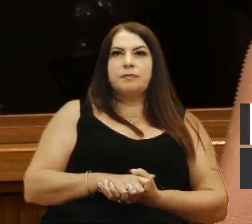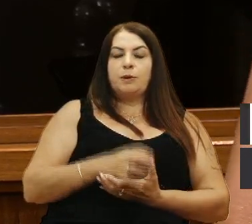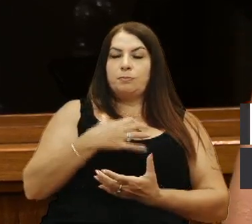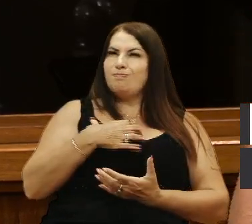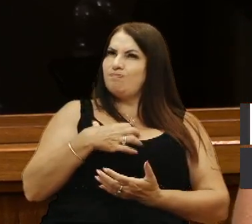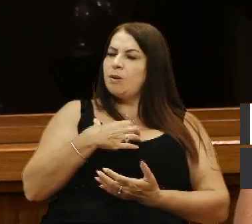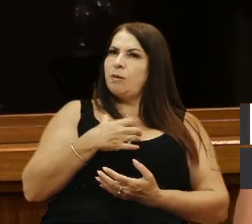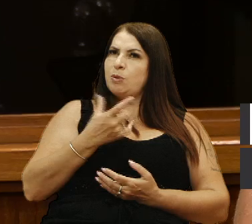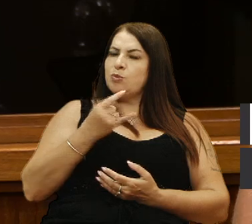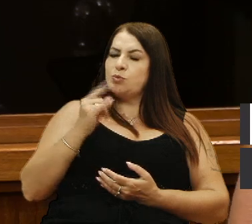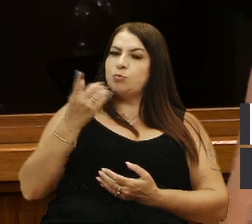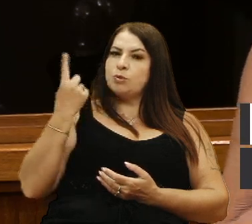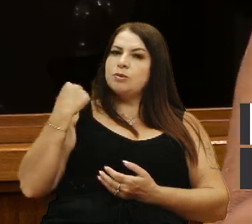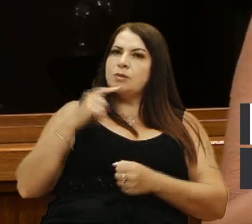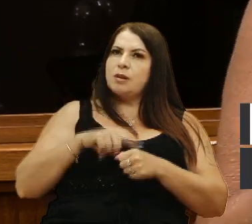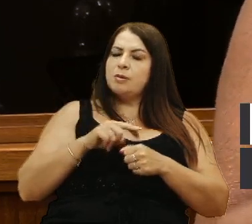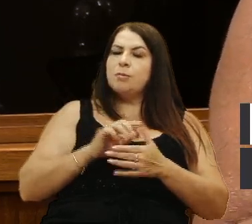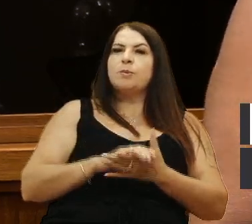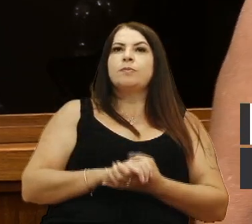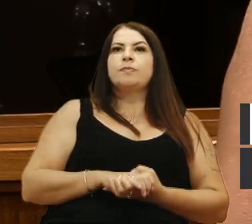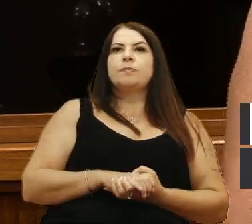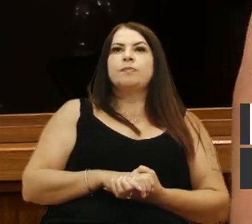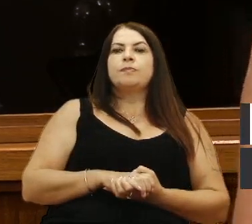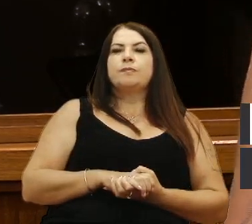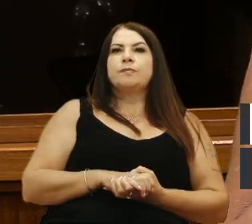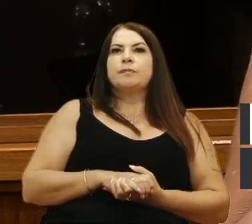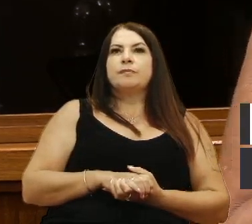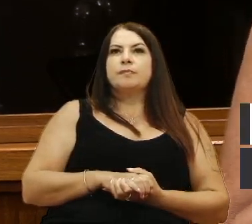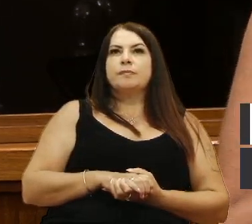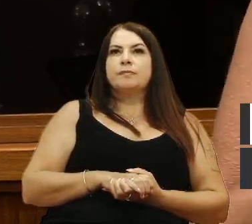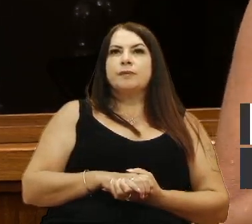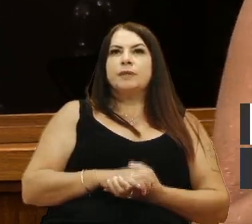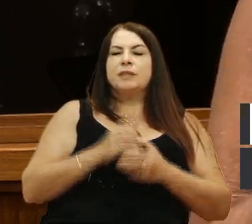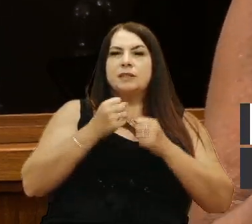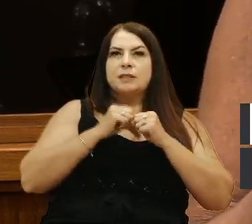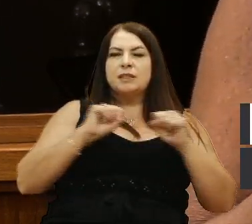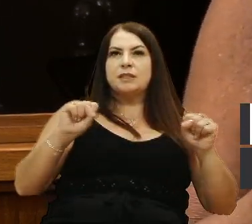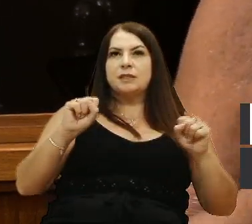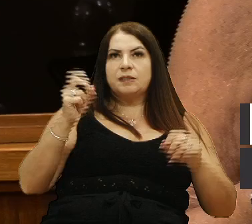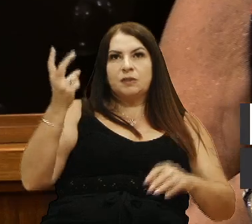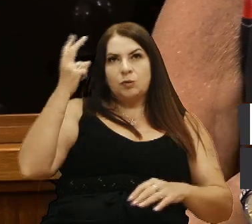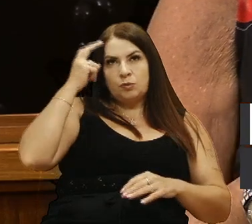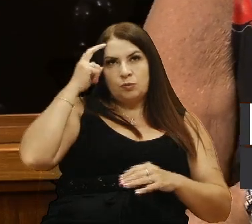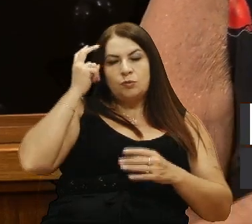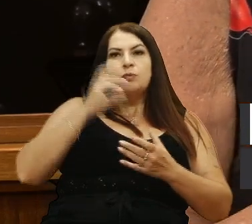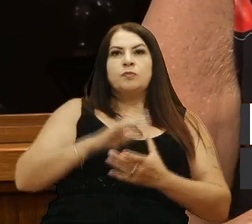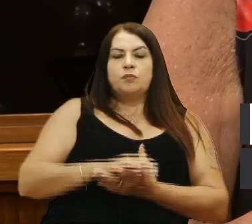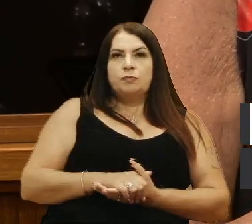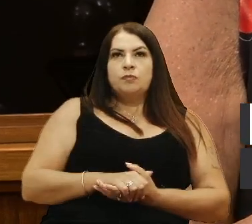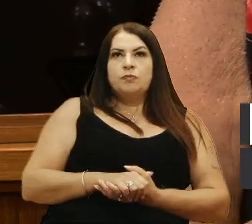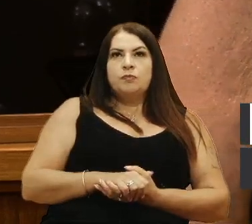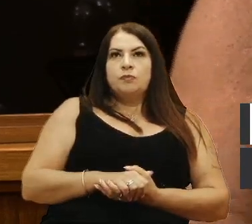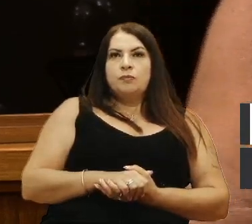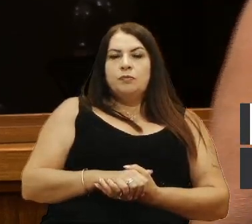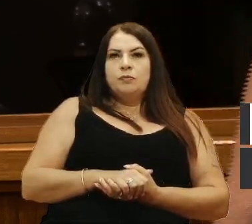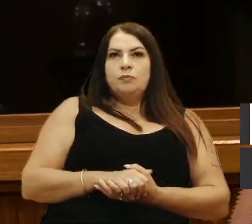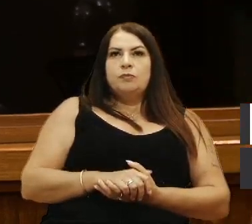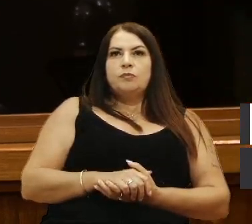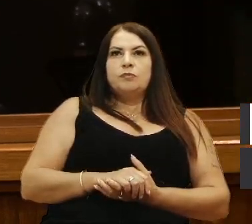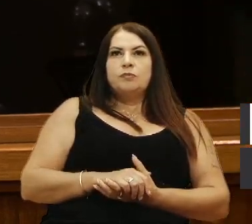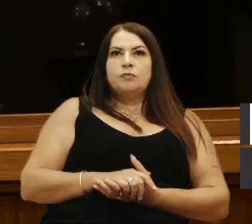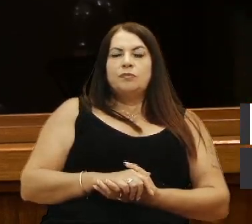nos últimos tempos aí, que é em relação à Secretaria da Cultura. A gente